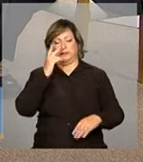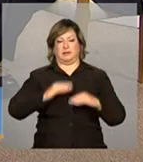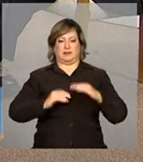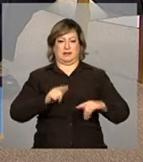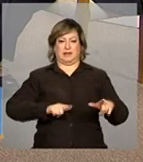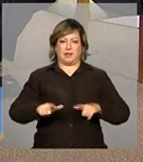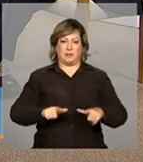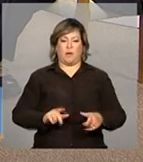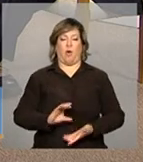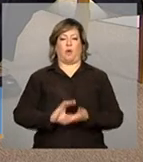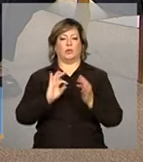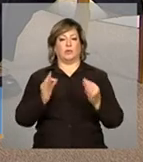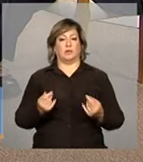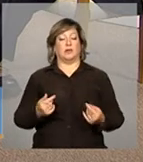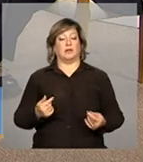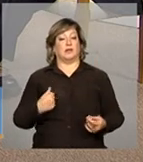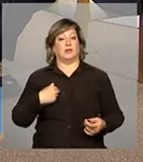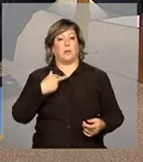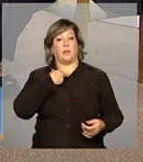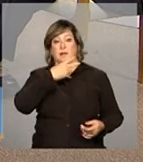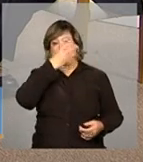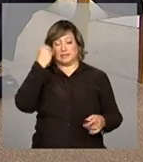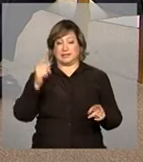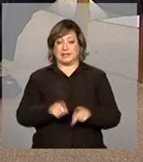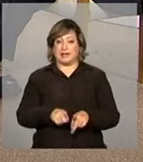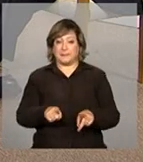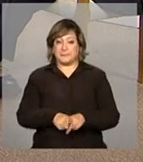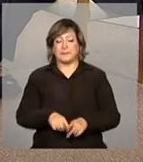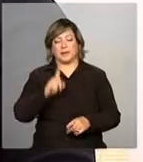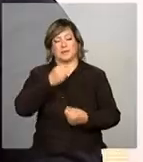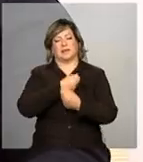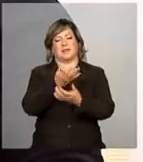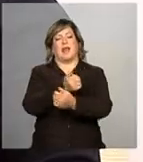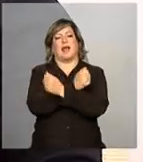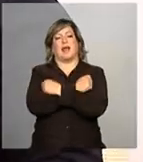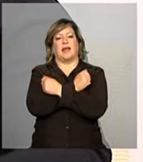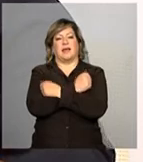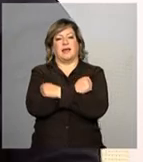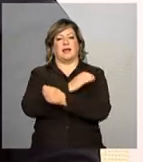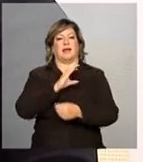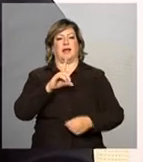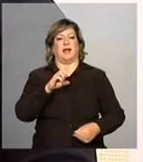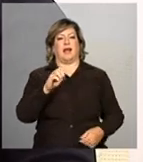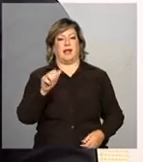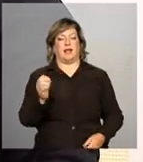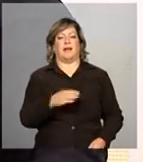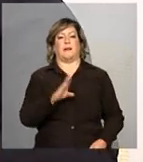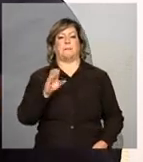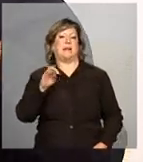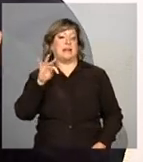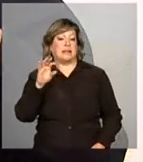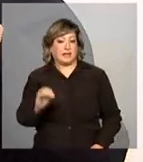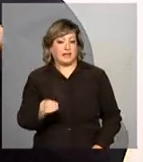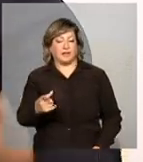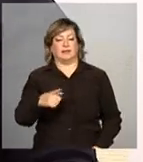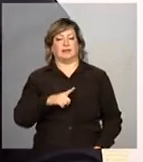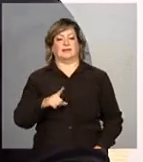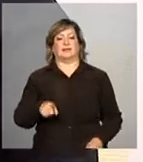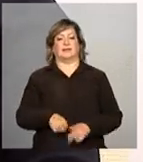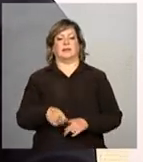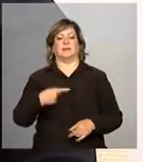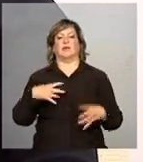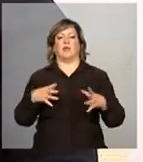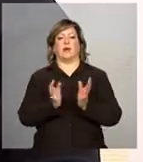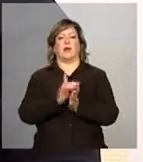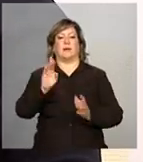conselheiros e no posto essa o portão é de mandar um abraço aí para Cleia para o Beto não é para mim a